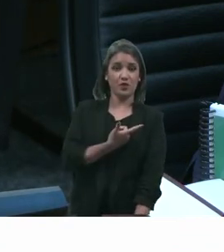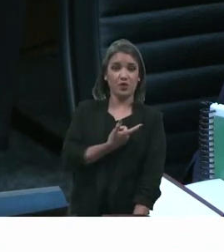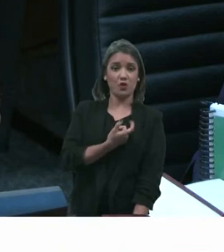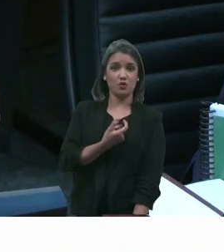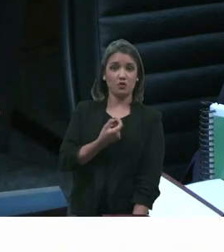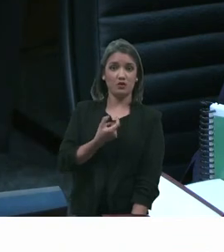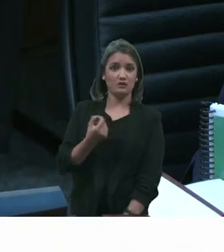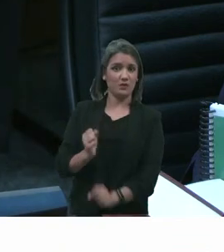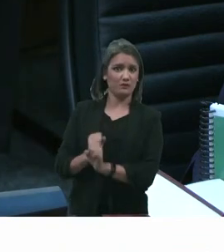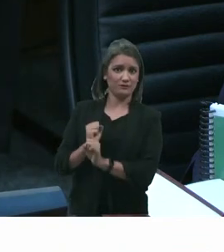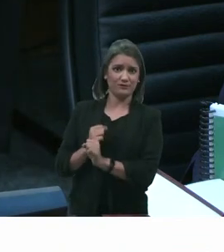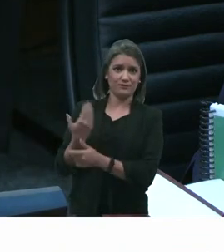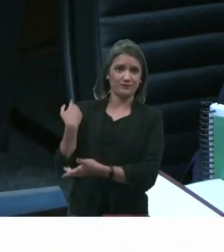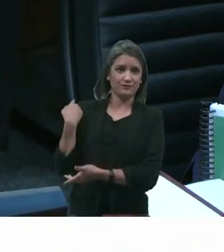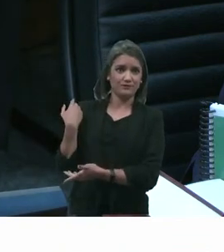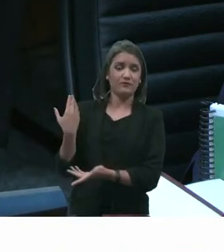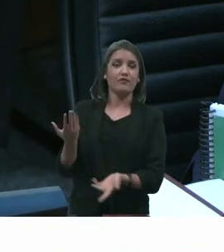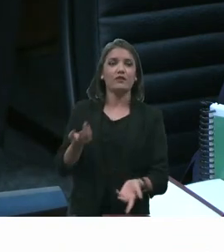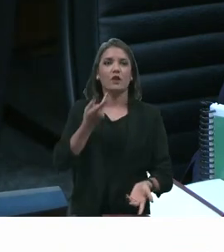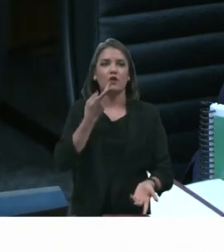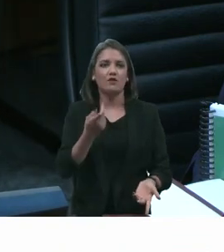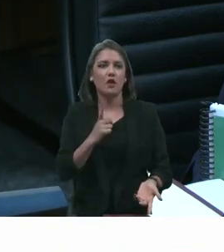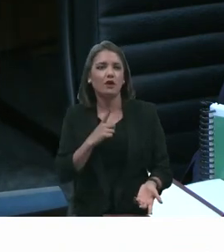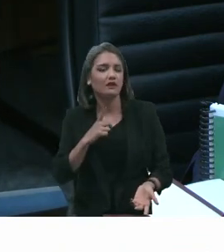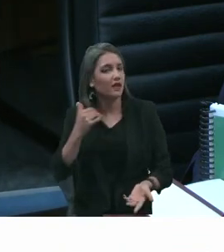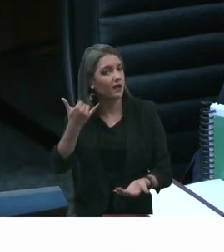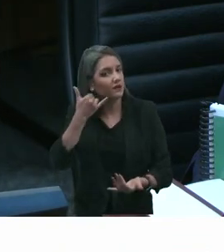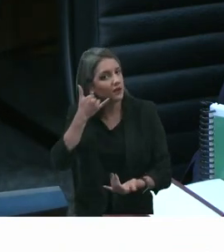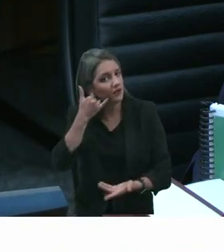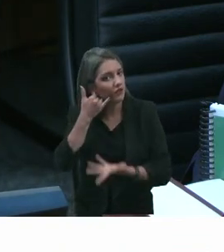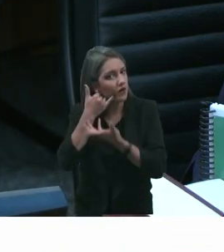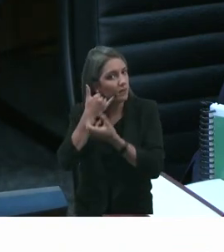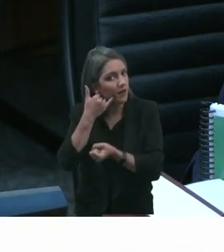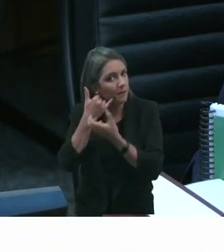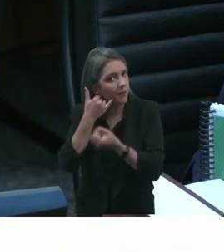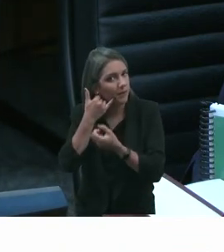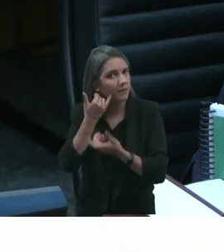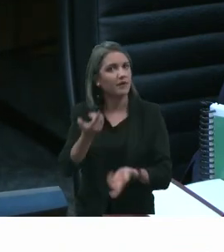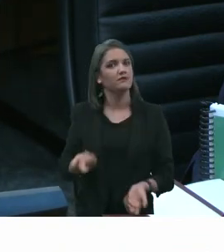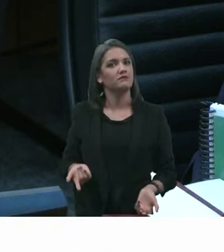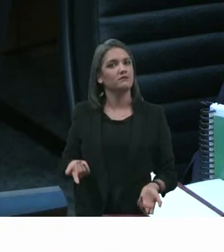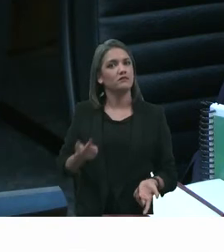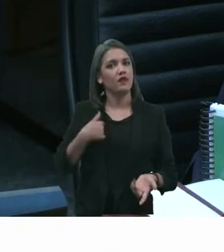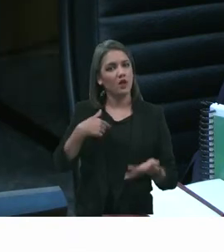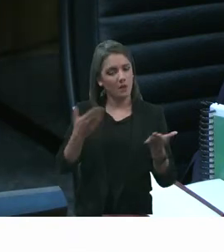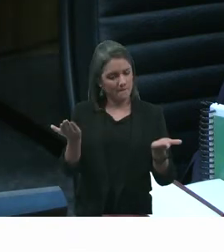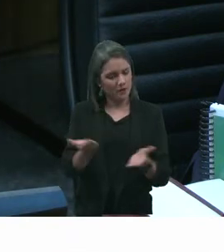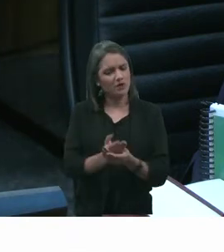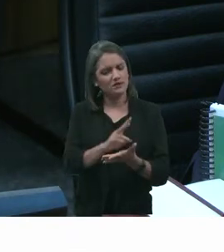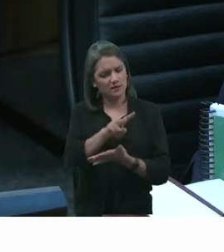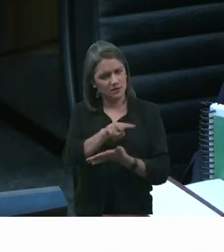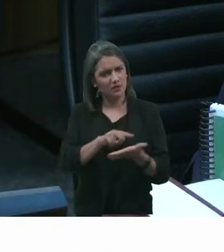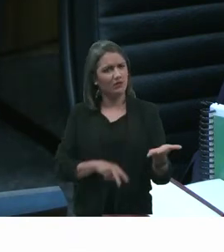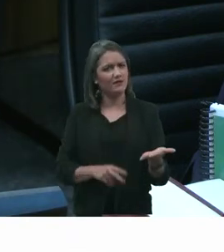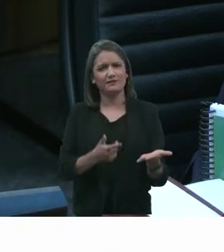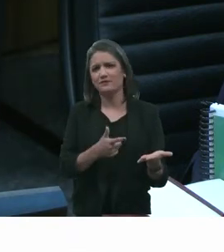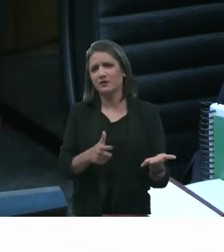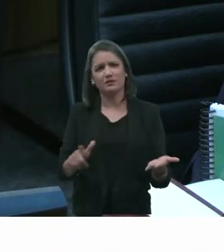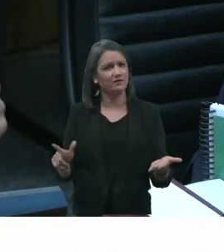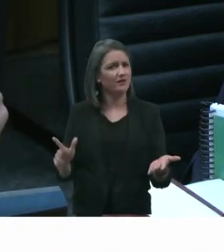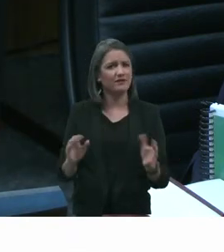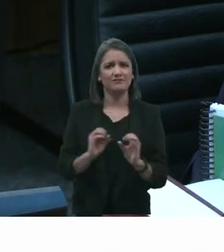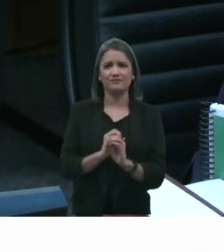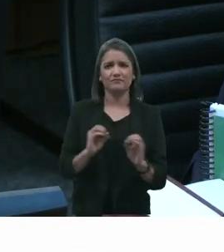Disse que existem gravações telefônicas. Eu examinei os autos. Nenhuma gravação telefônica consta dos autos,